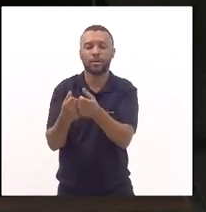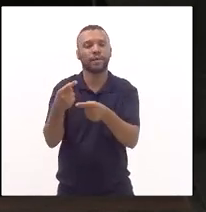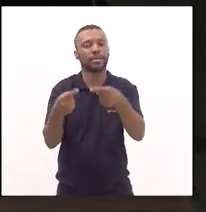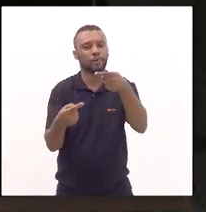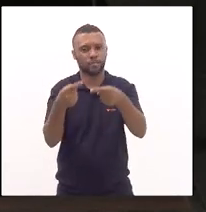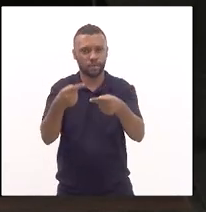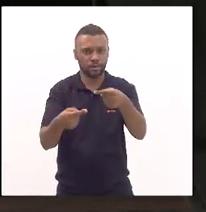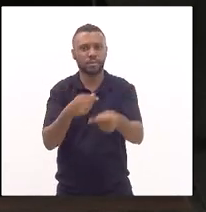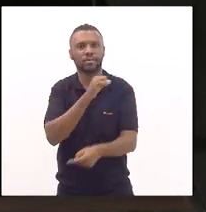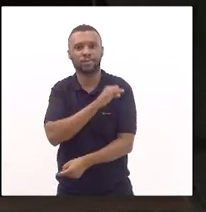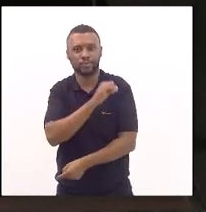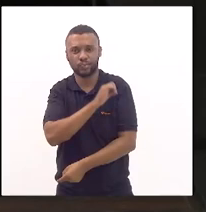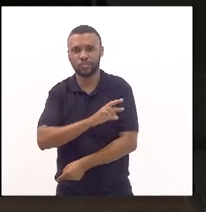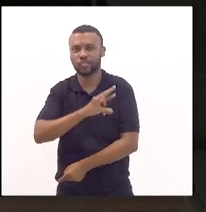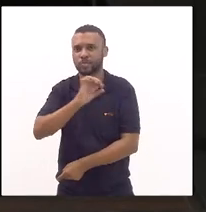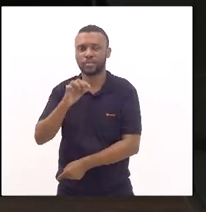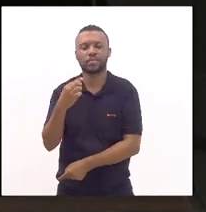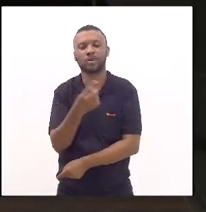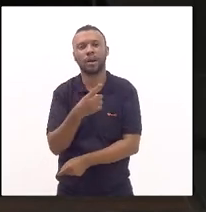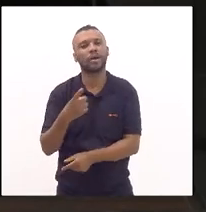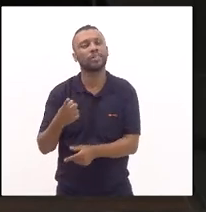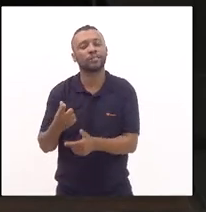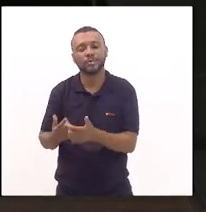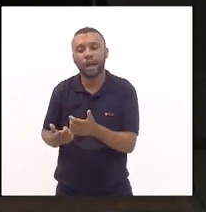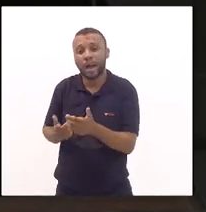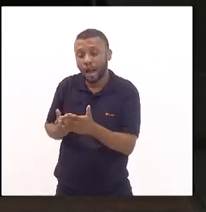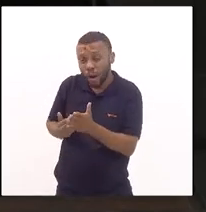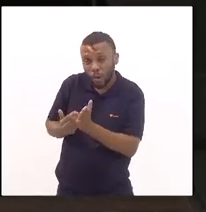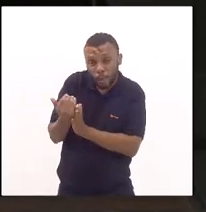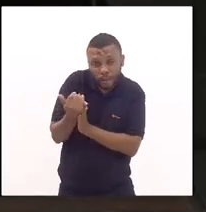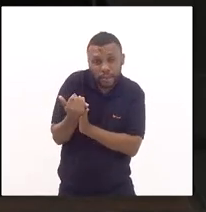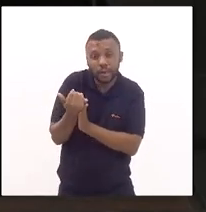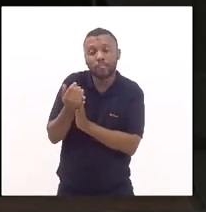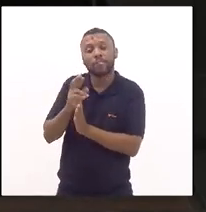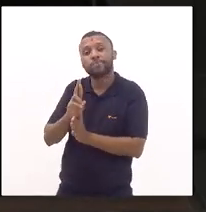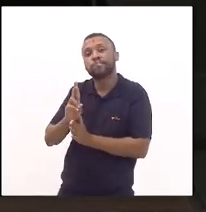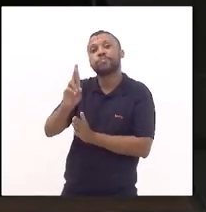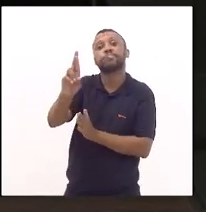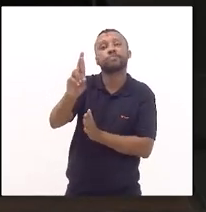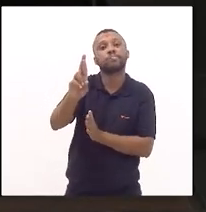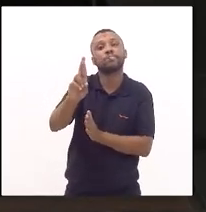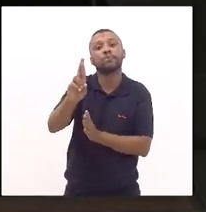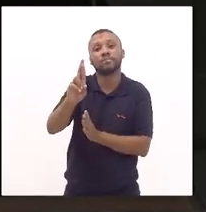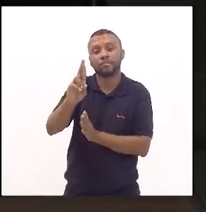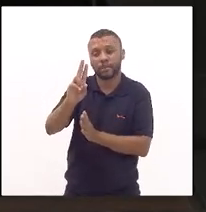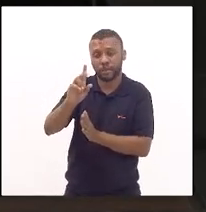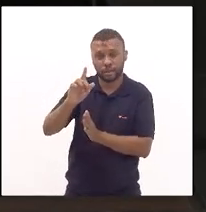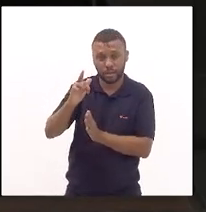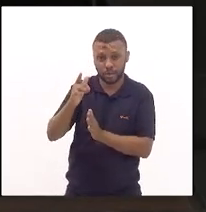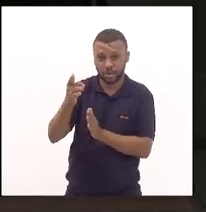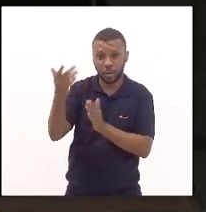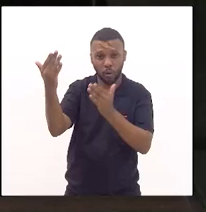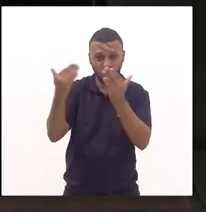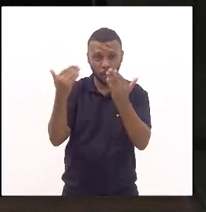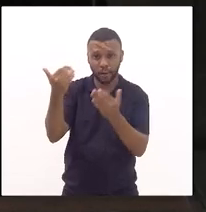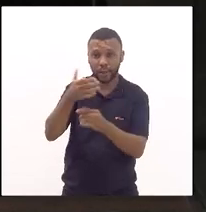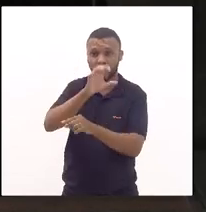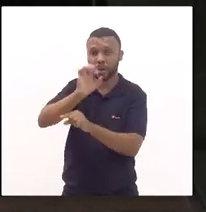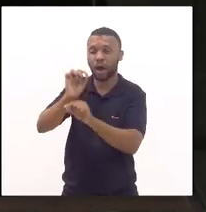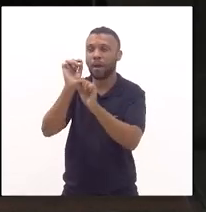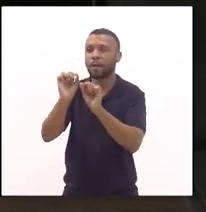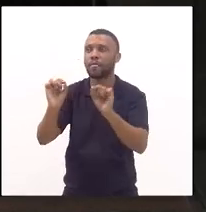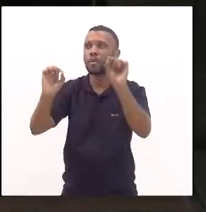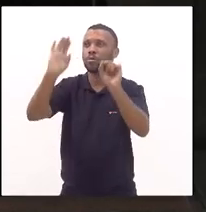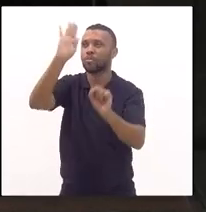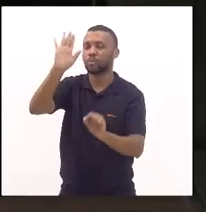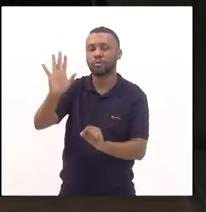de Janeiro e saímos na vanguarda, saímos à frente dos demais estados do Brasil.